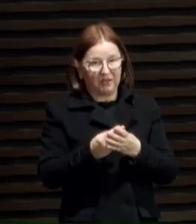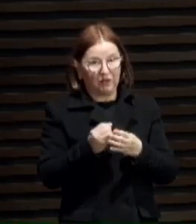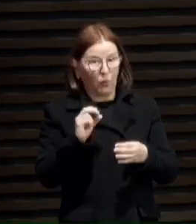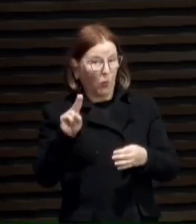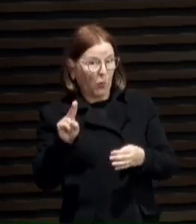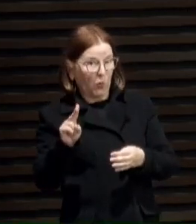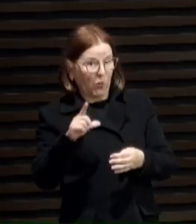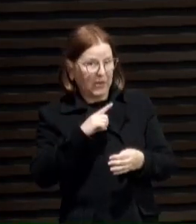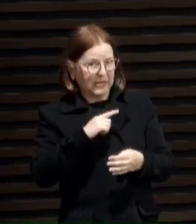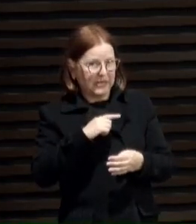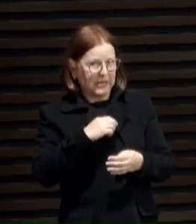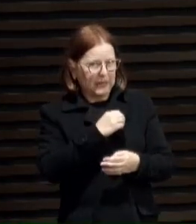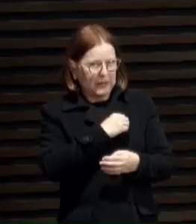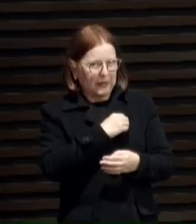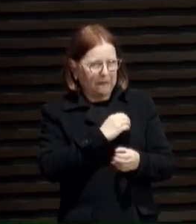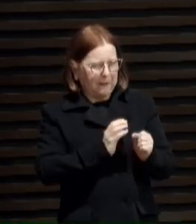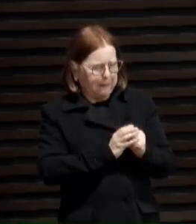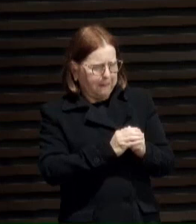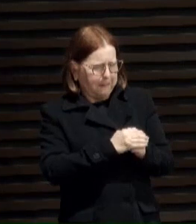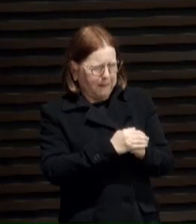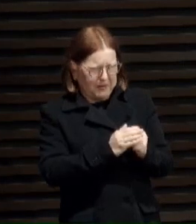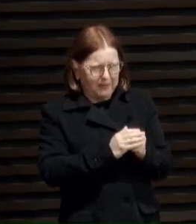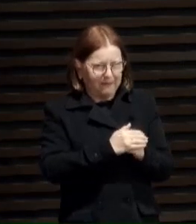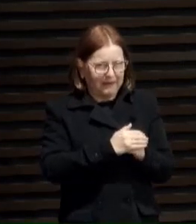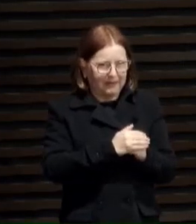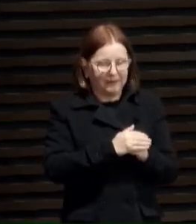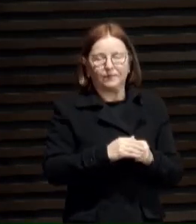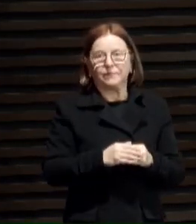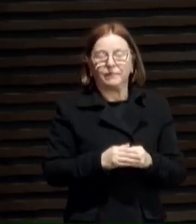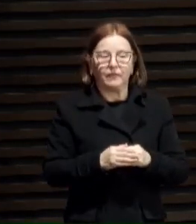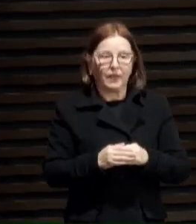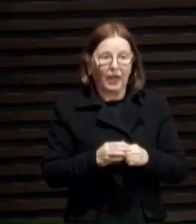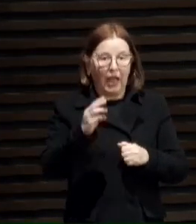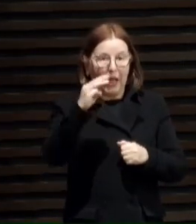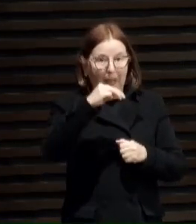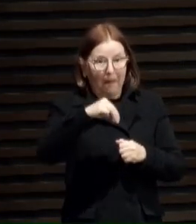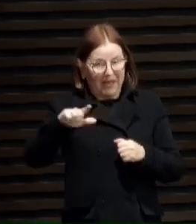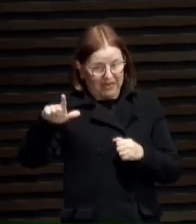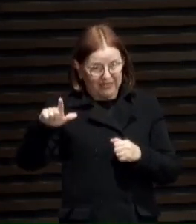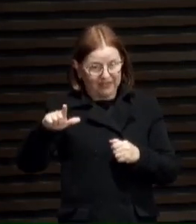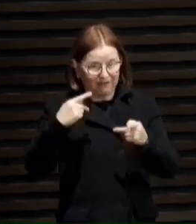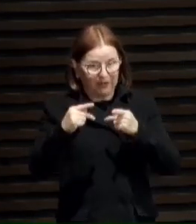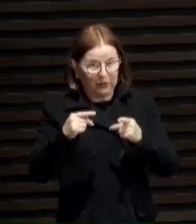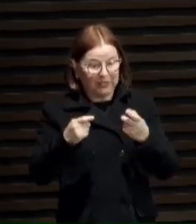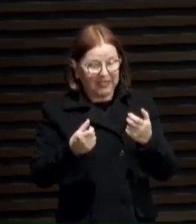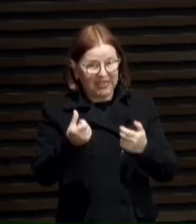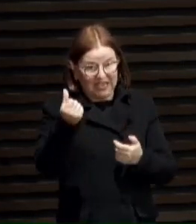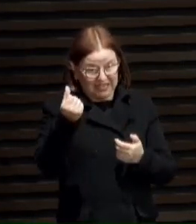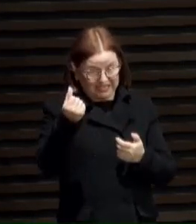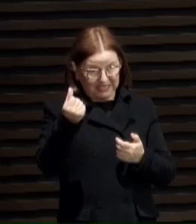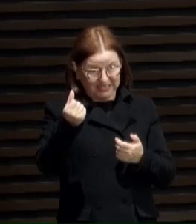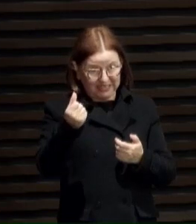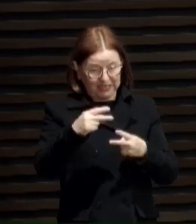que a gente está, puxa, mas esse aqui, né? Malaquias falou de 6 itens aqui, 6 coisas. 5 tudo bem,